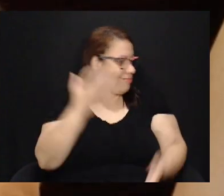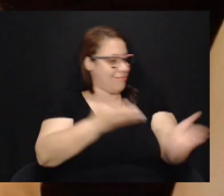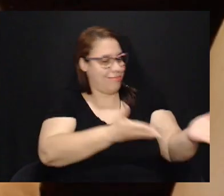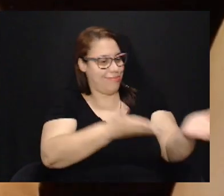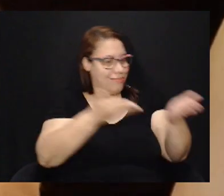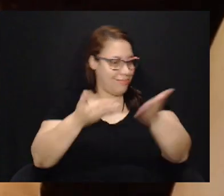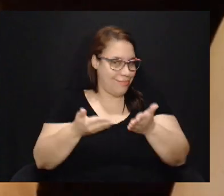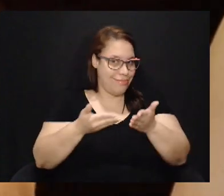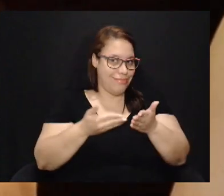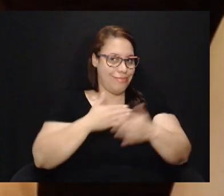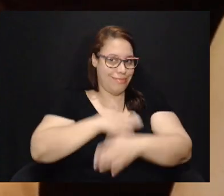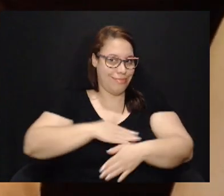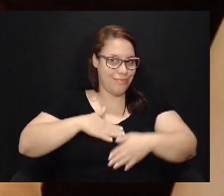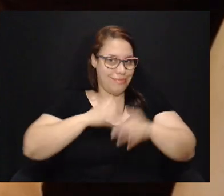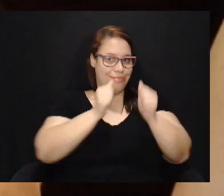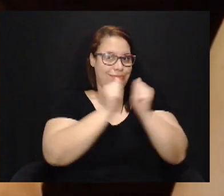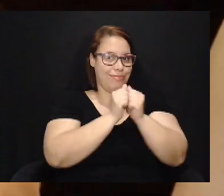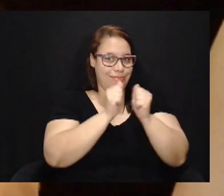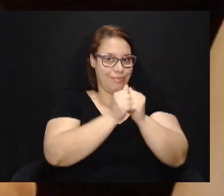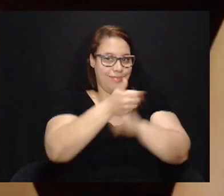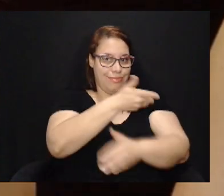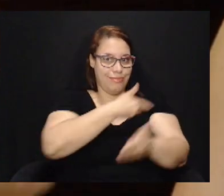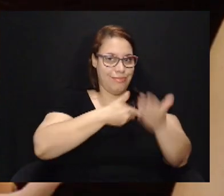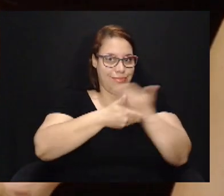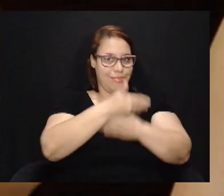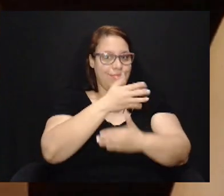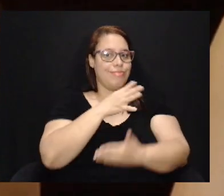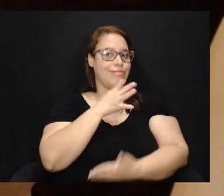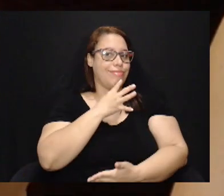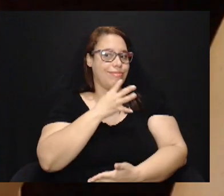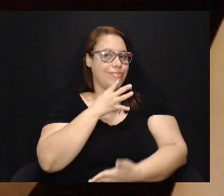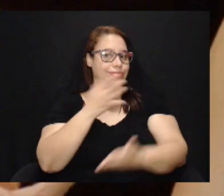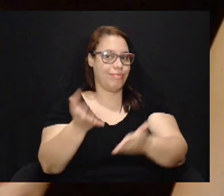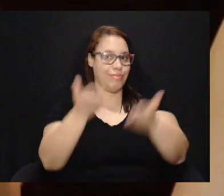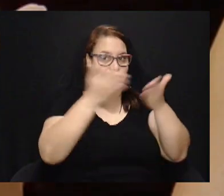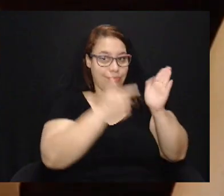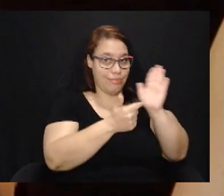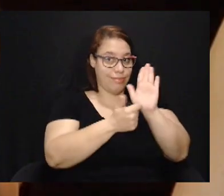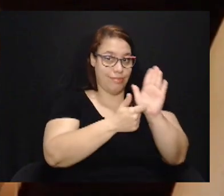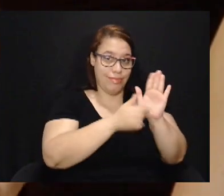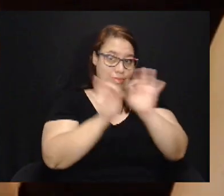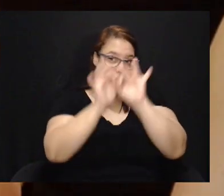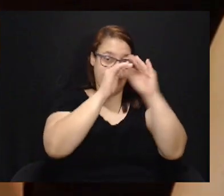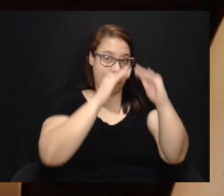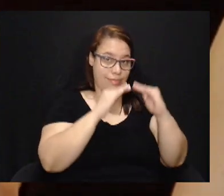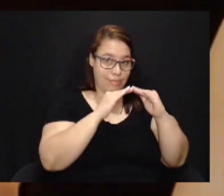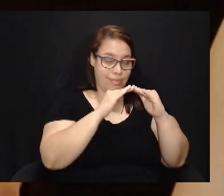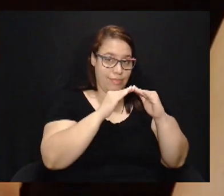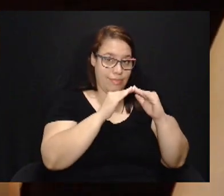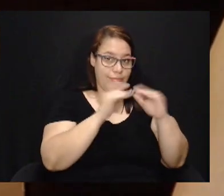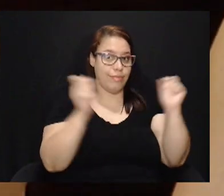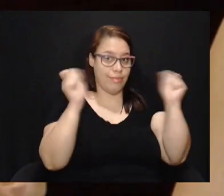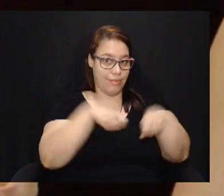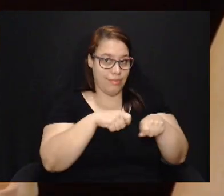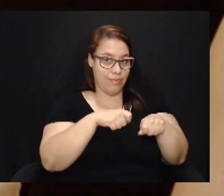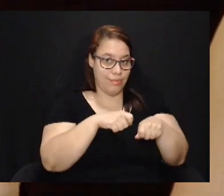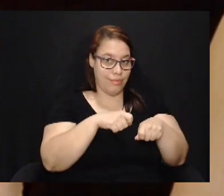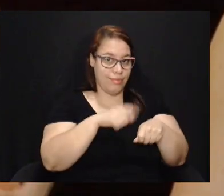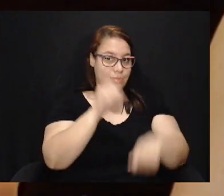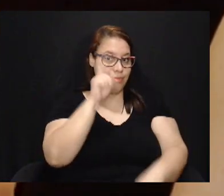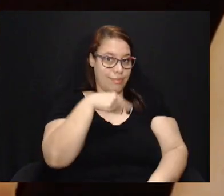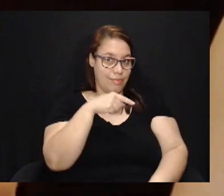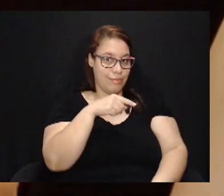Um prazer estar aqui, compartilhar um pouquinho de conhecimento e trazer para o público de casa essa possibilidade. É possível, é